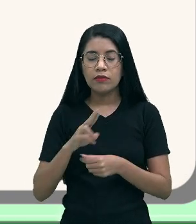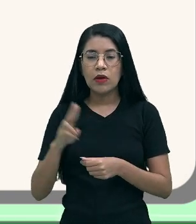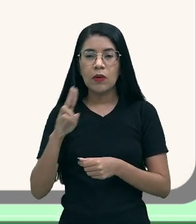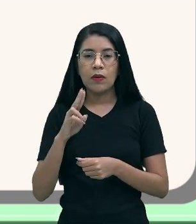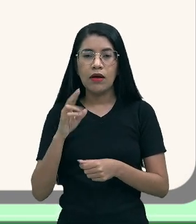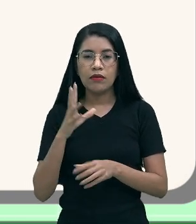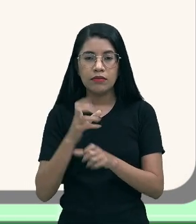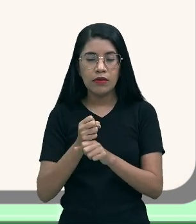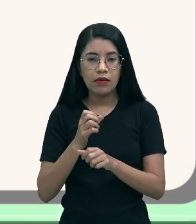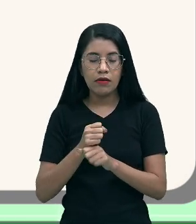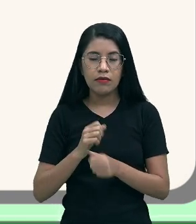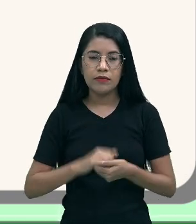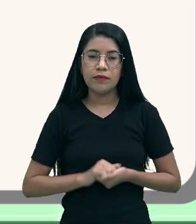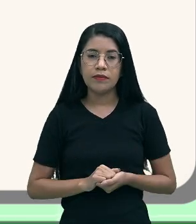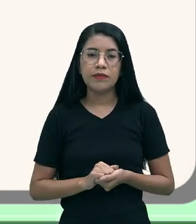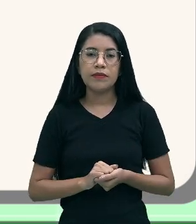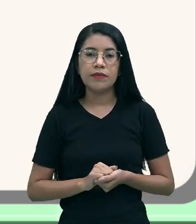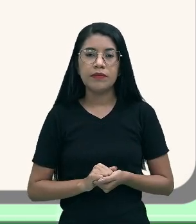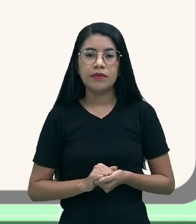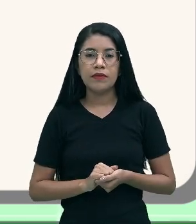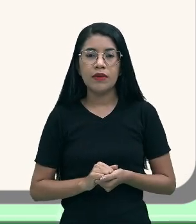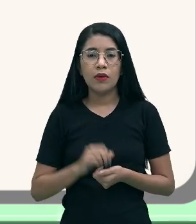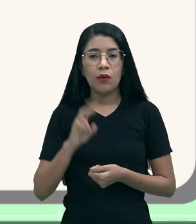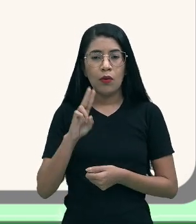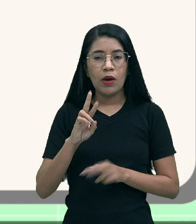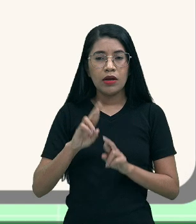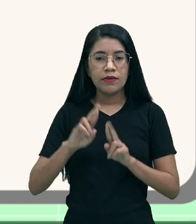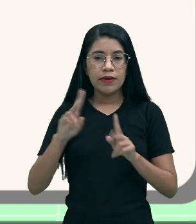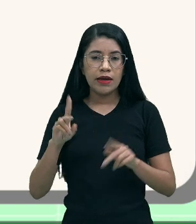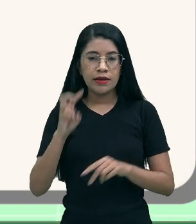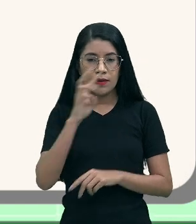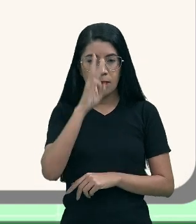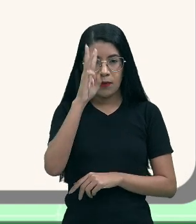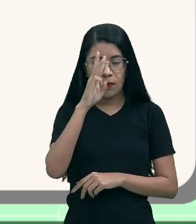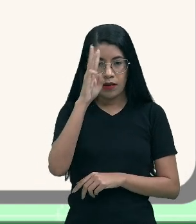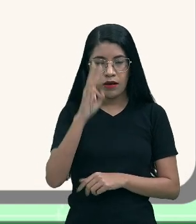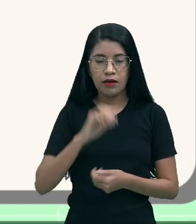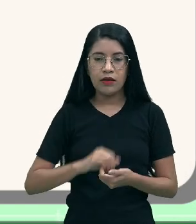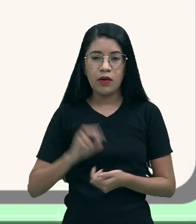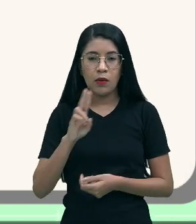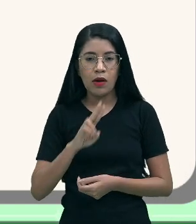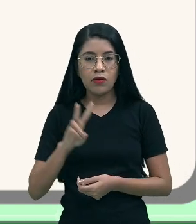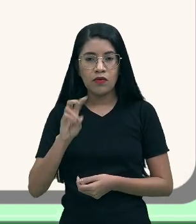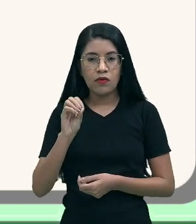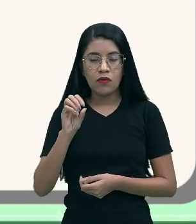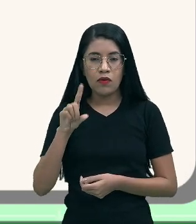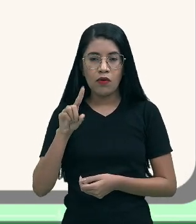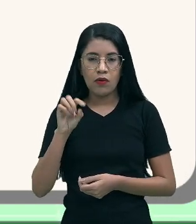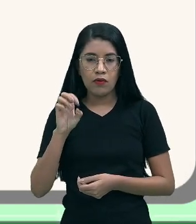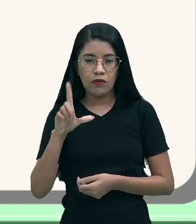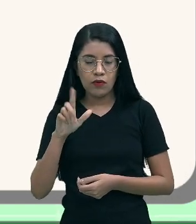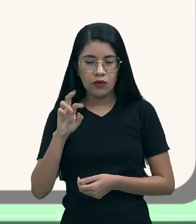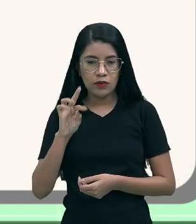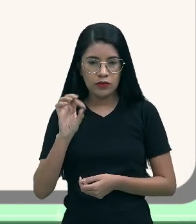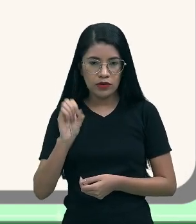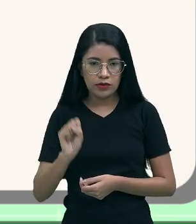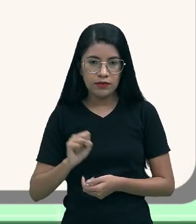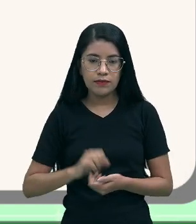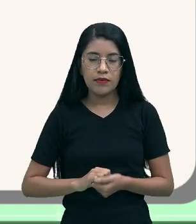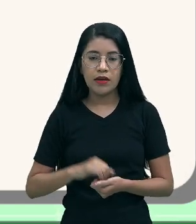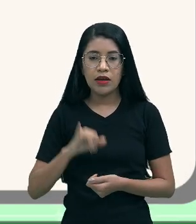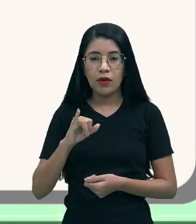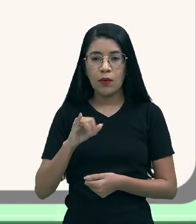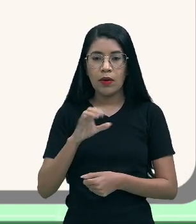resistência elétrica. U é a diferença de potencial elétrico, que é medido em volts, é a unidade de medida, e o I é a